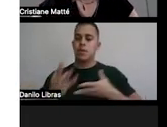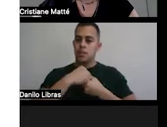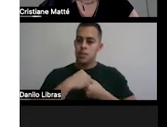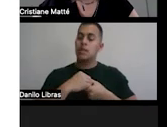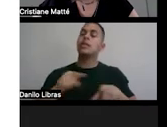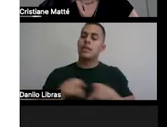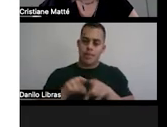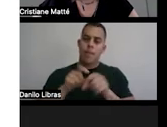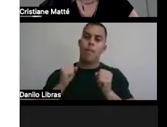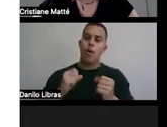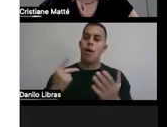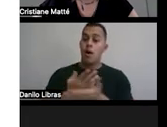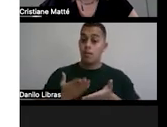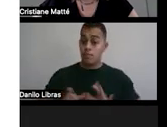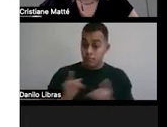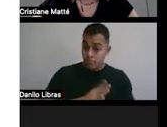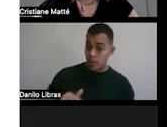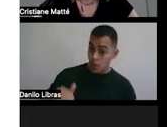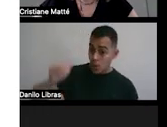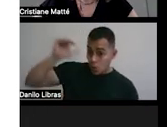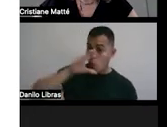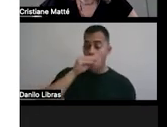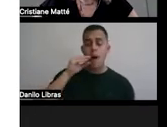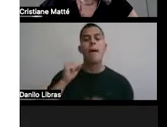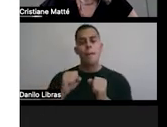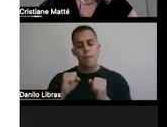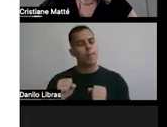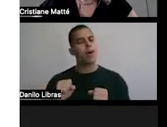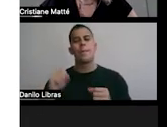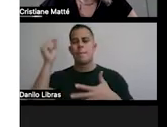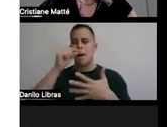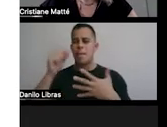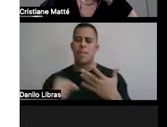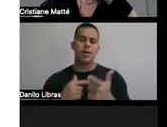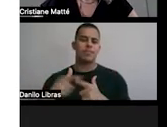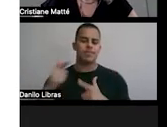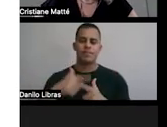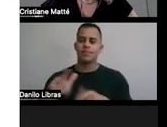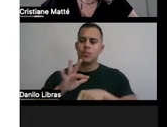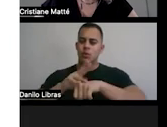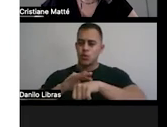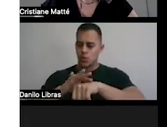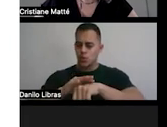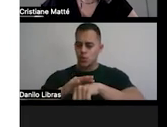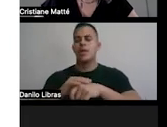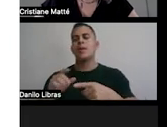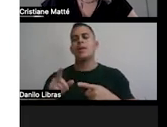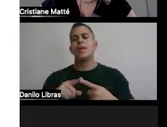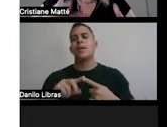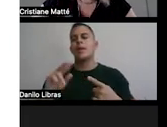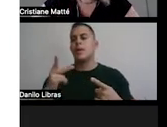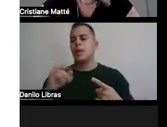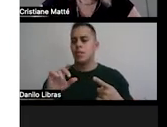vida adulta, então, ao desenvolvimento de hiperglicemia, hiperinsulinemia, resistência à insulina, intolerância à glicose,